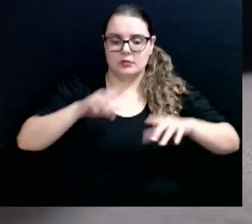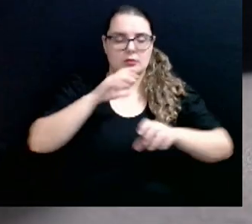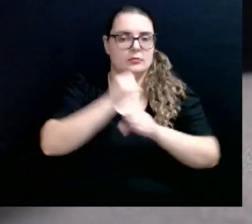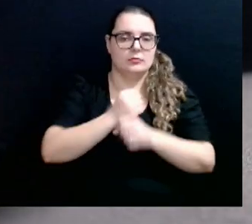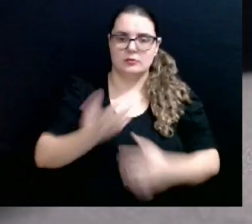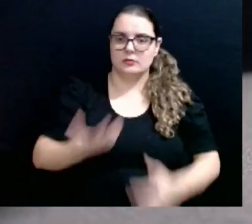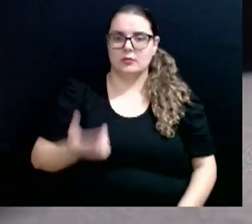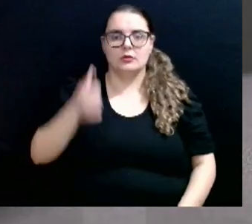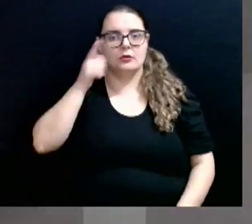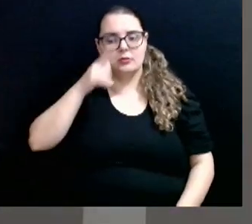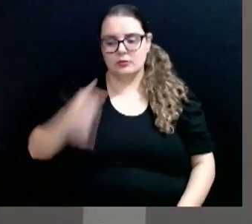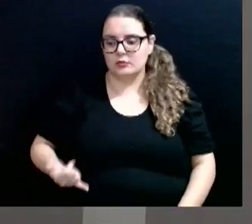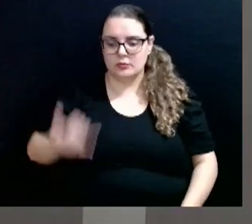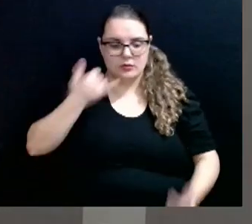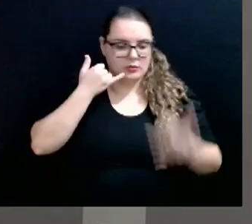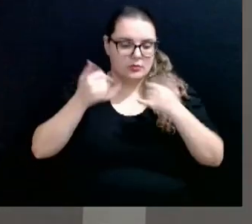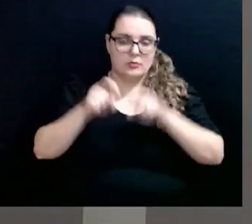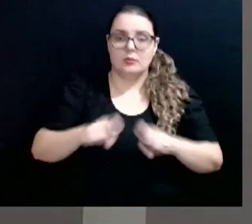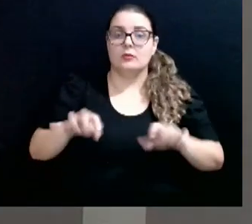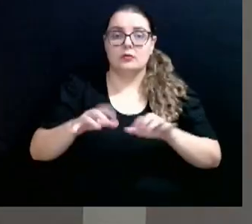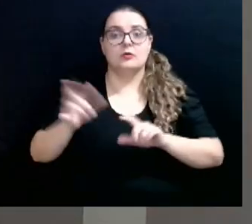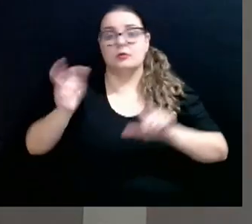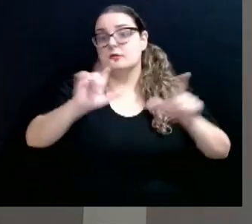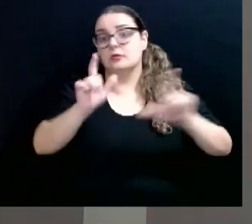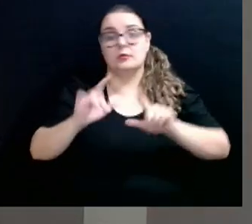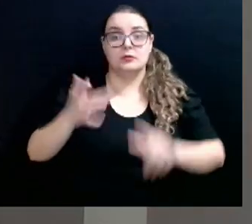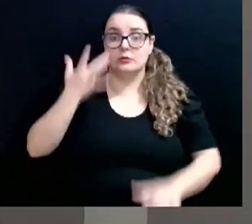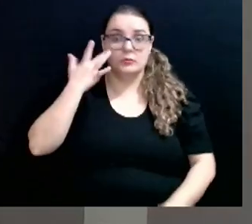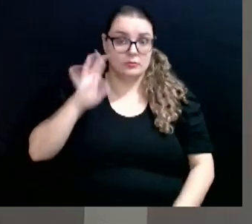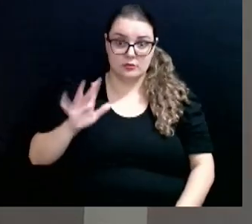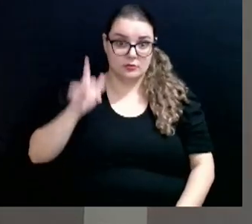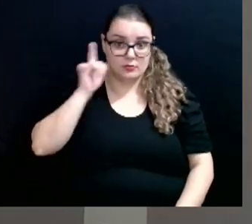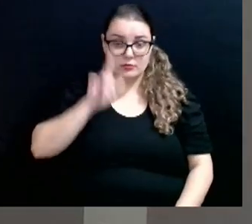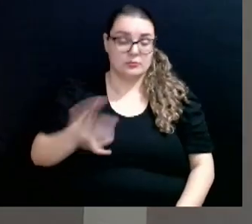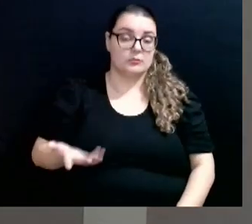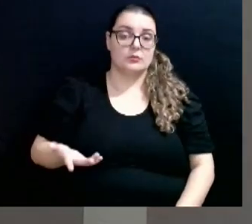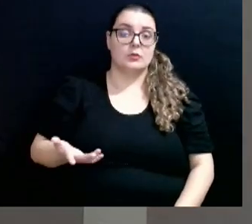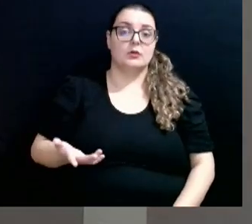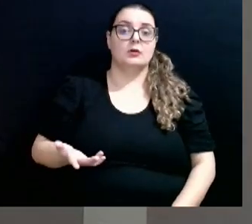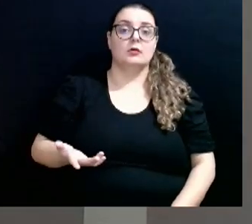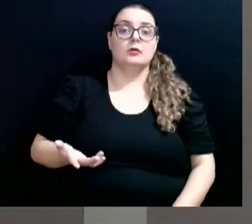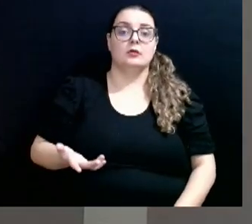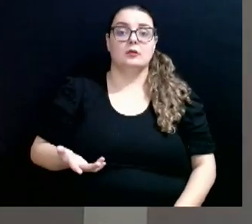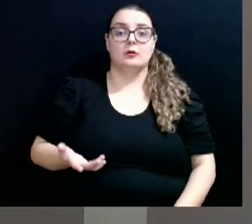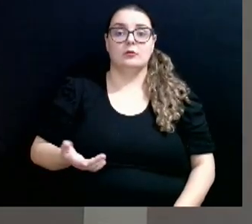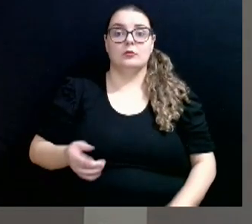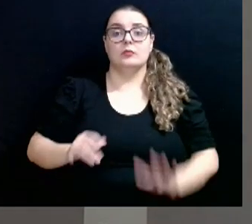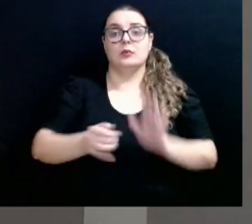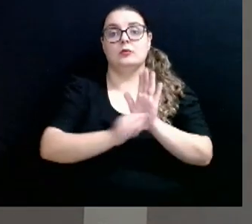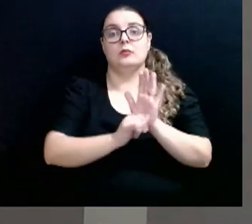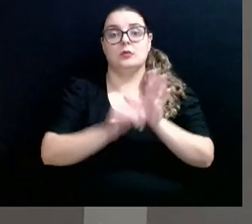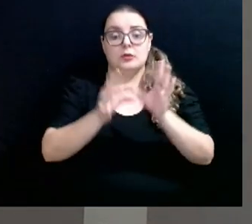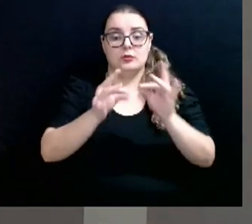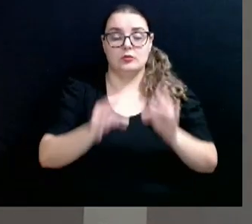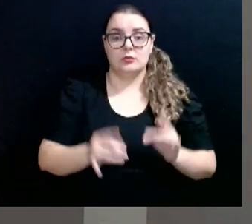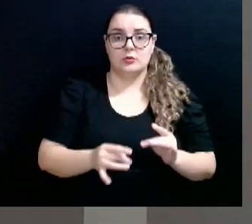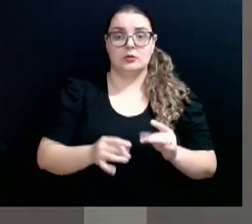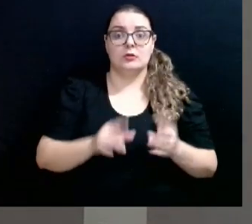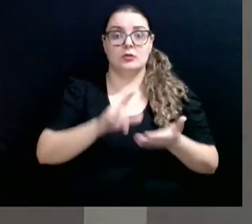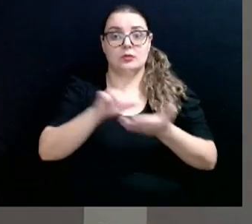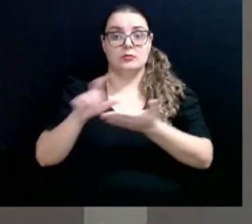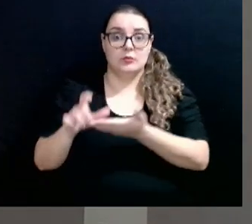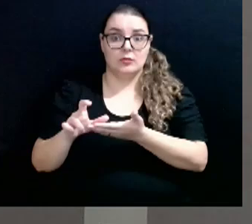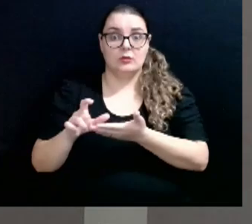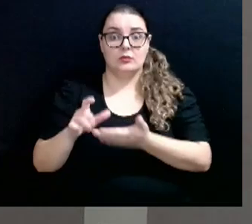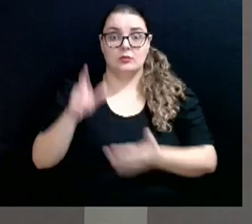celulares, computadores, as televisões, enfim, por mais que no edital ele descreva e tem fotos, você não